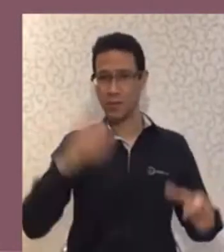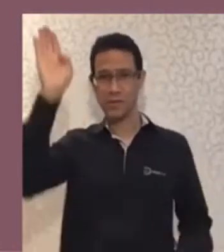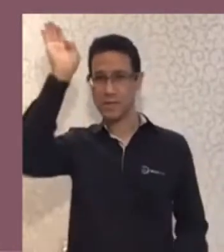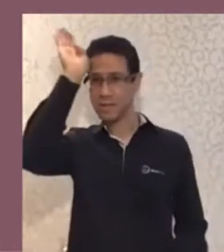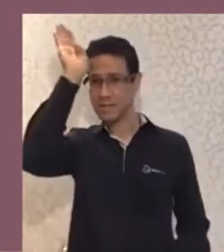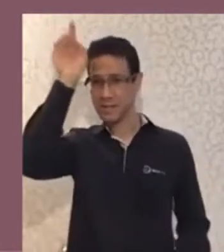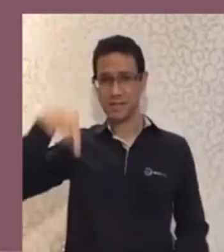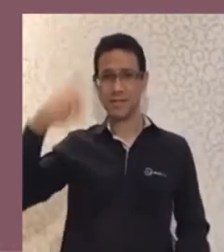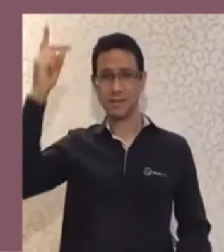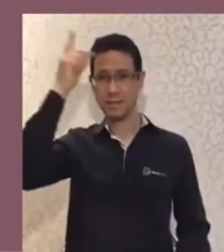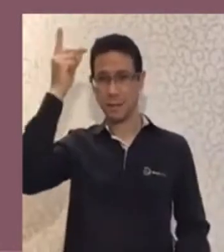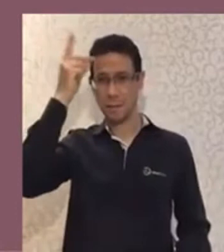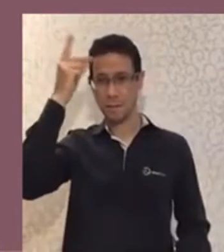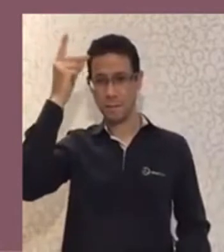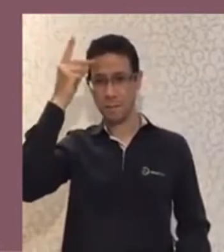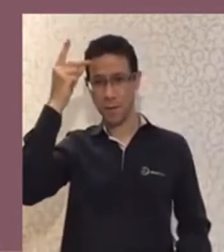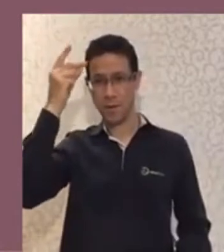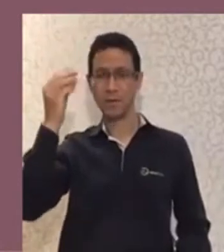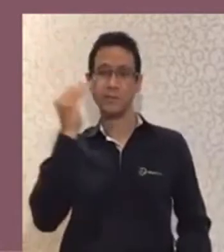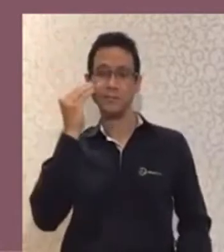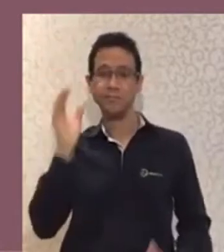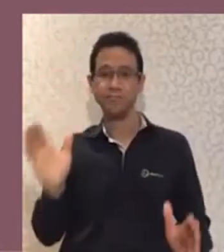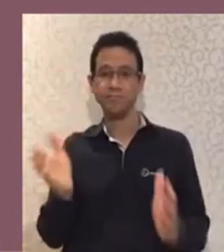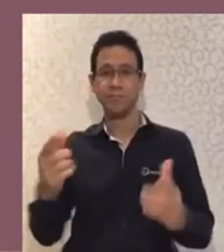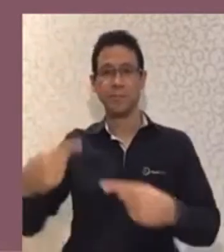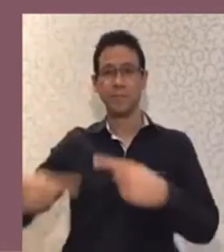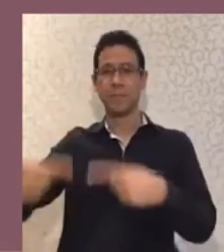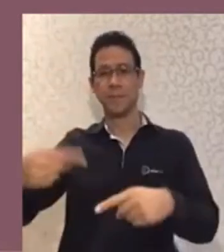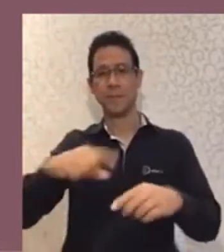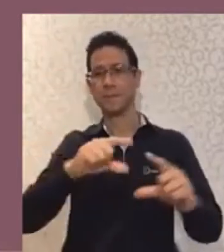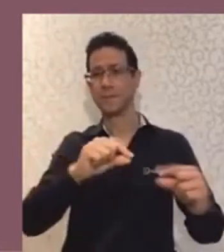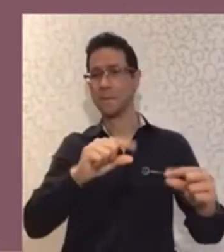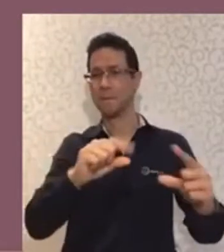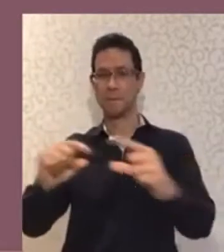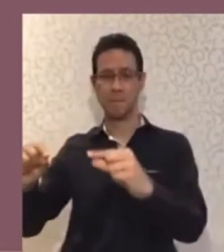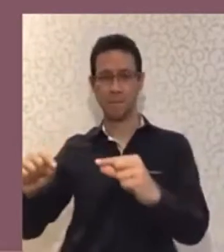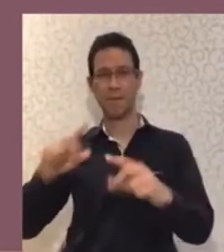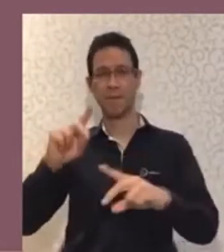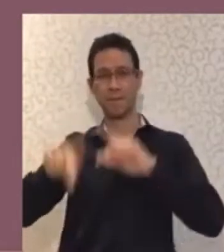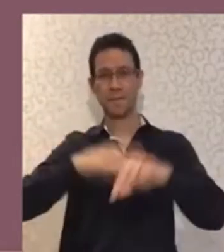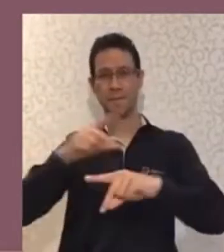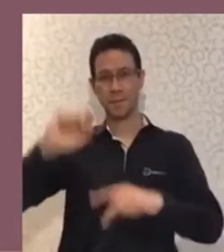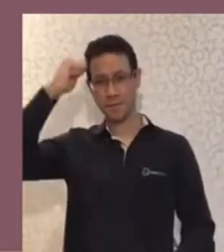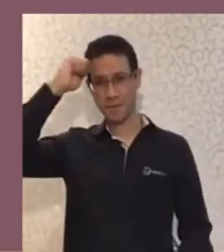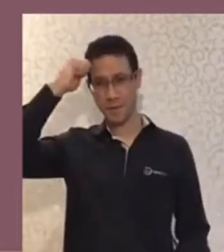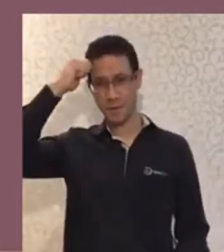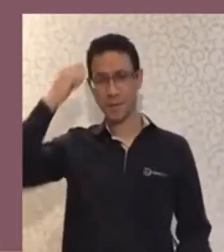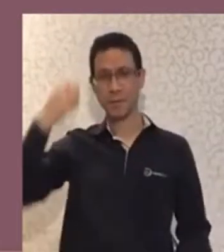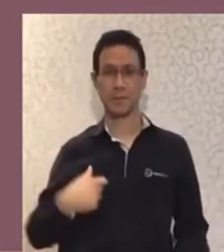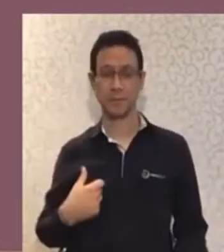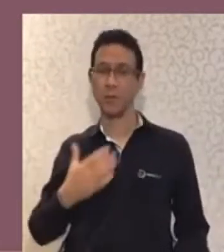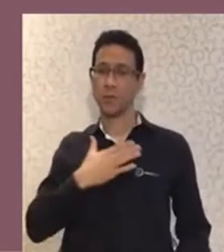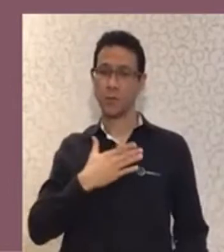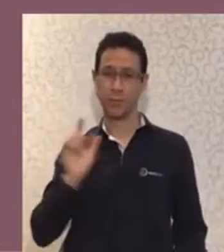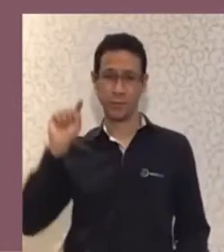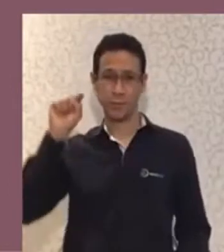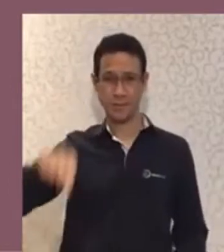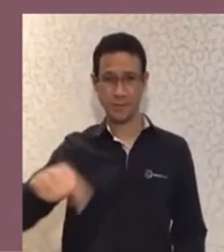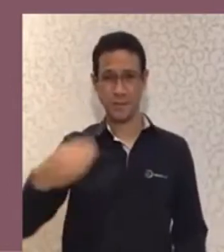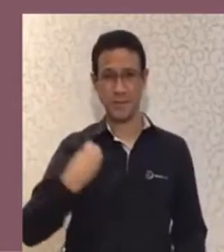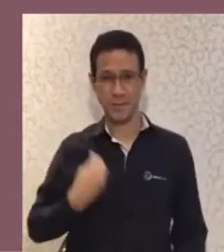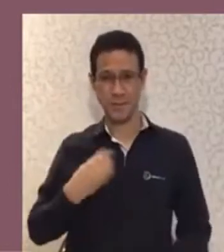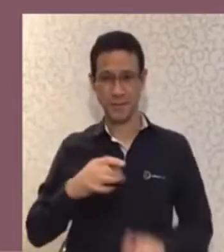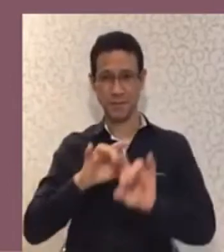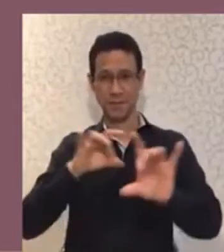da população negra. Quero dizer do meu contentamento em estar nesta roda com essas mulheres aqui